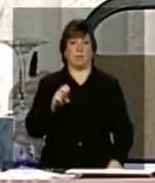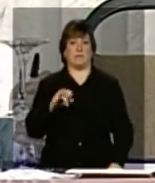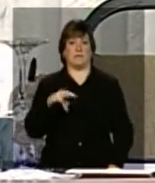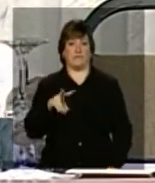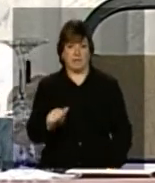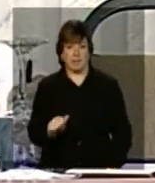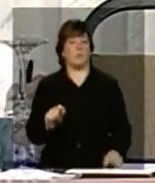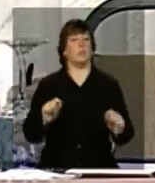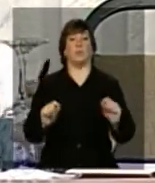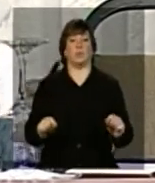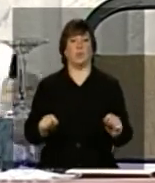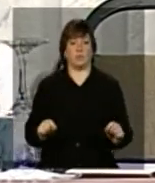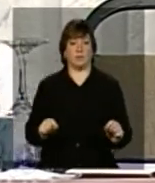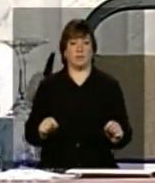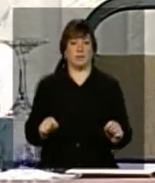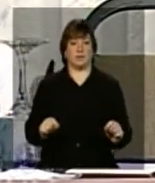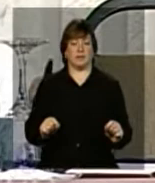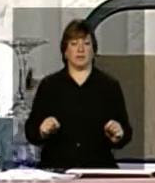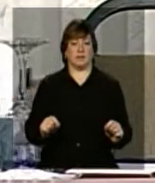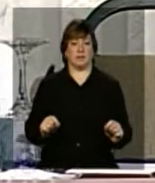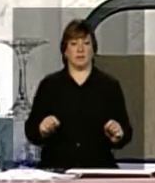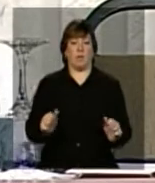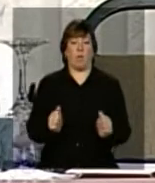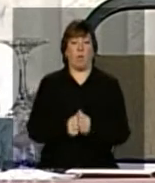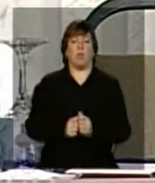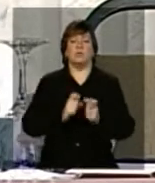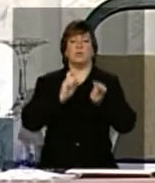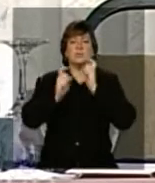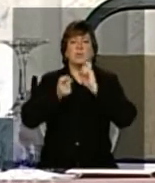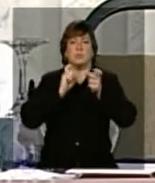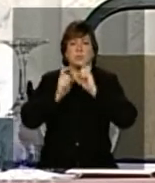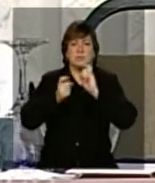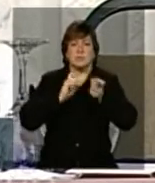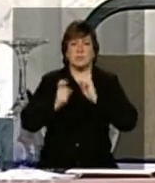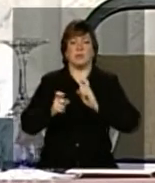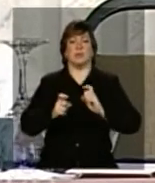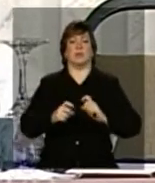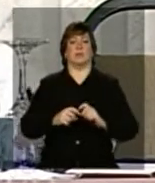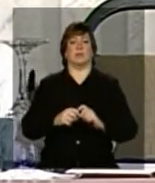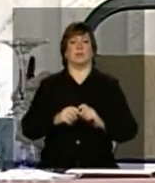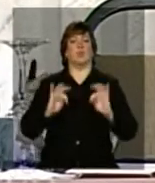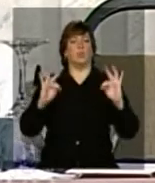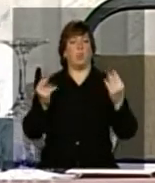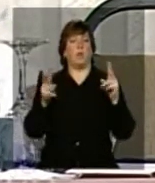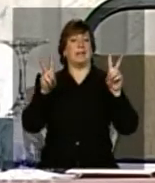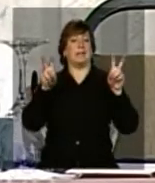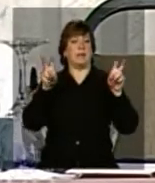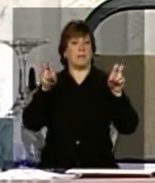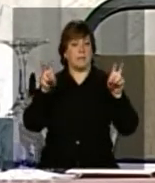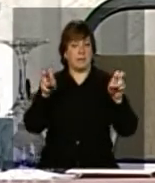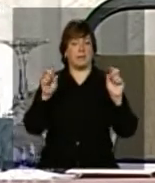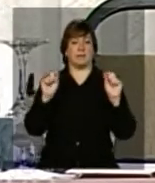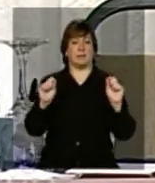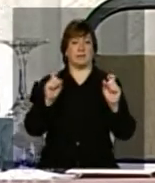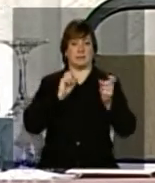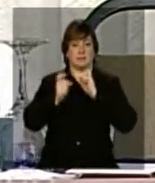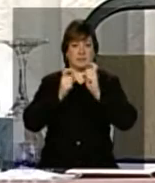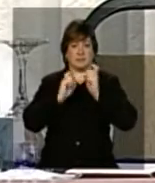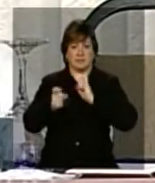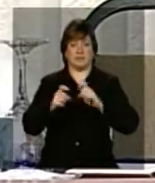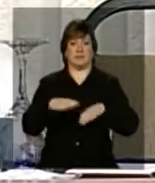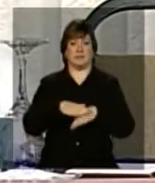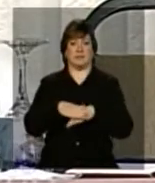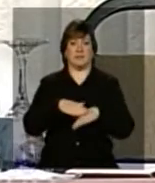é com uma discussão dos debates que estão